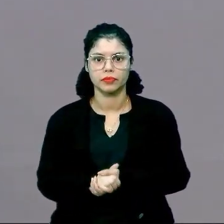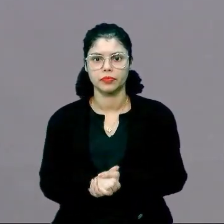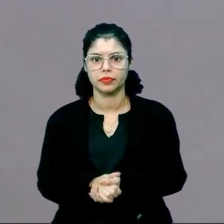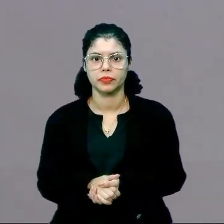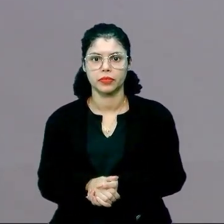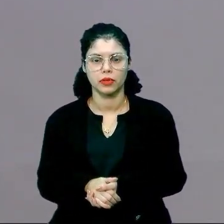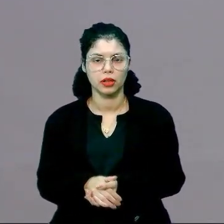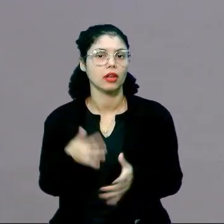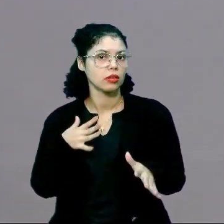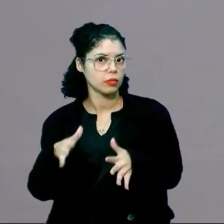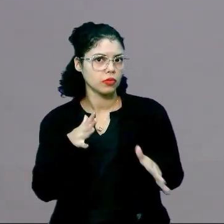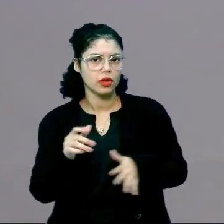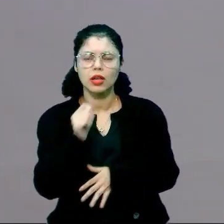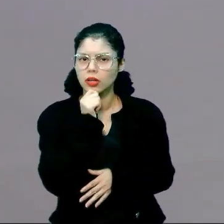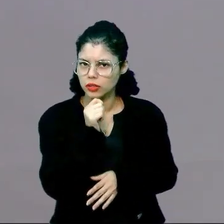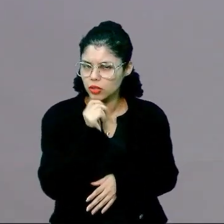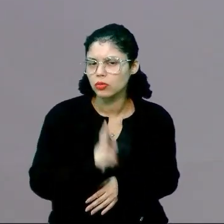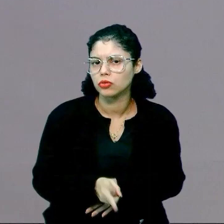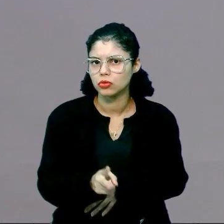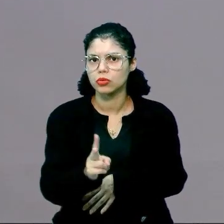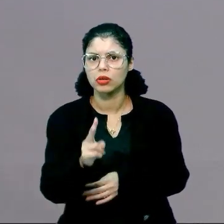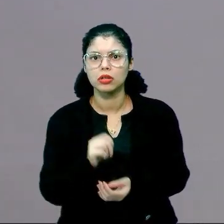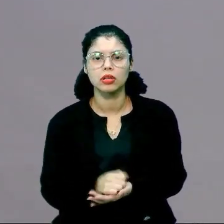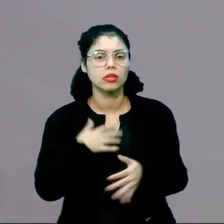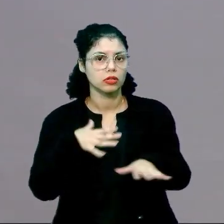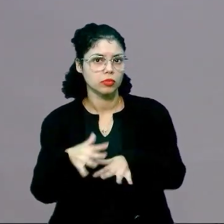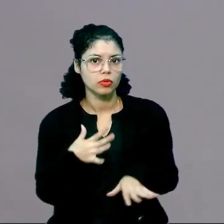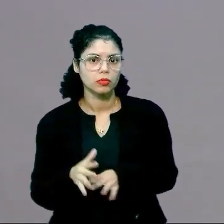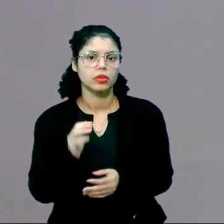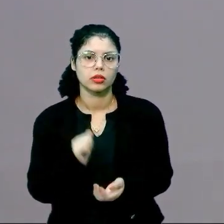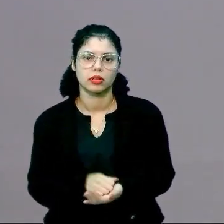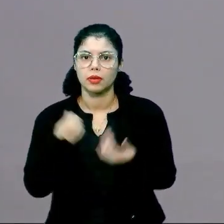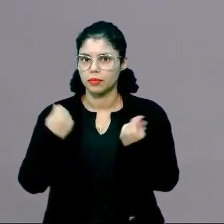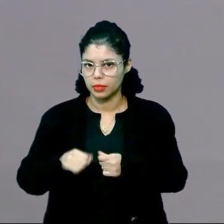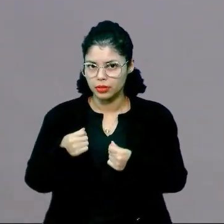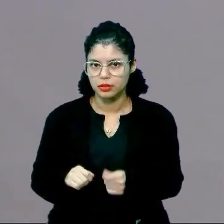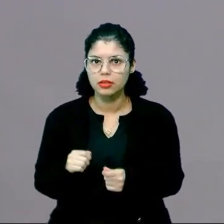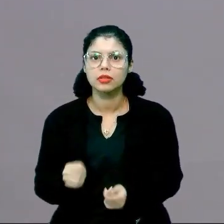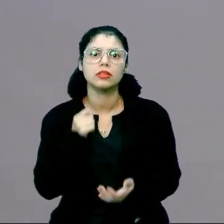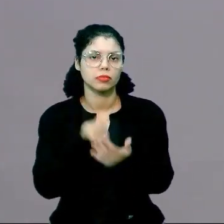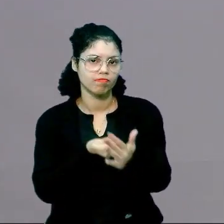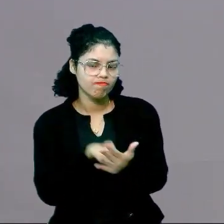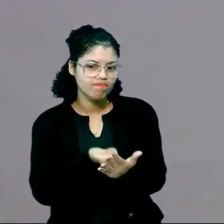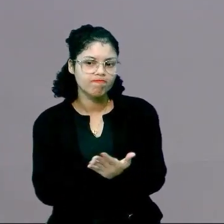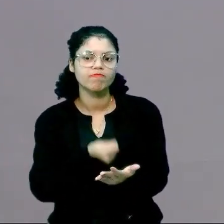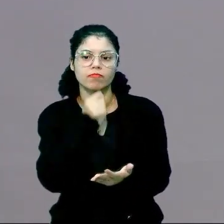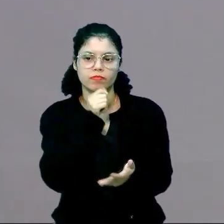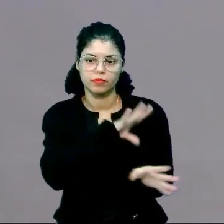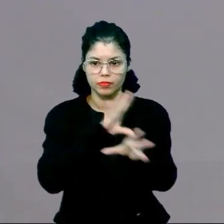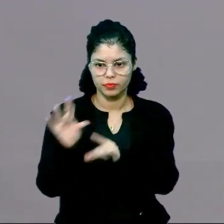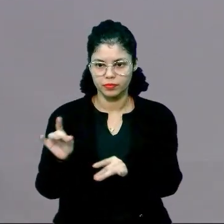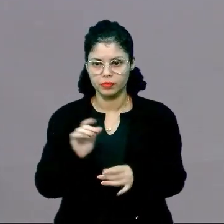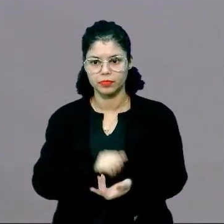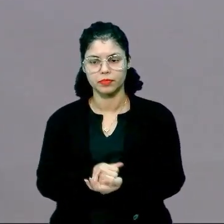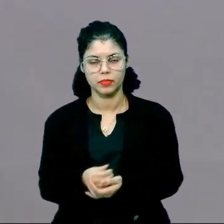esse movimento ainda é pertinente? Esse movimento ele ainda precisa ser enfatizado e levado em conta? Eu só quero trazer